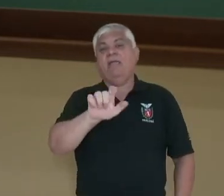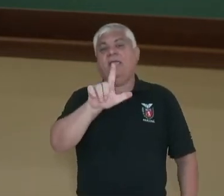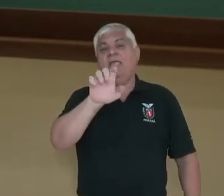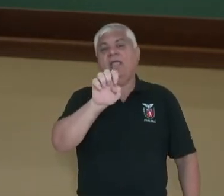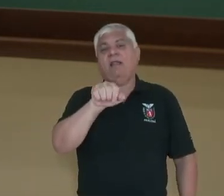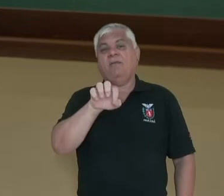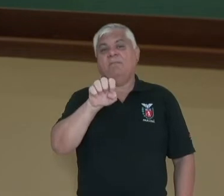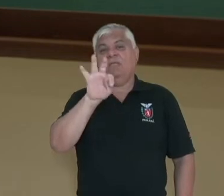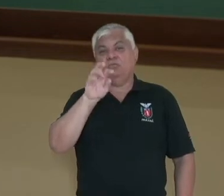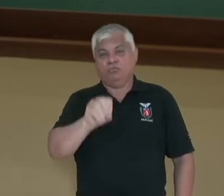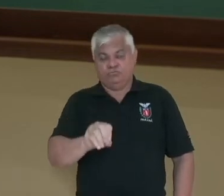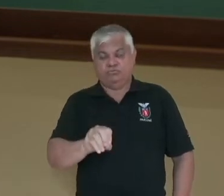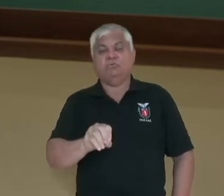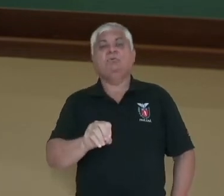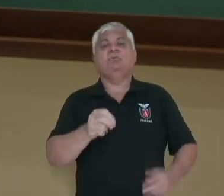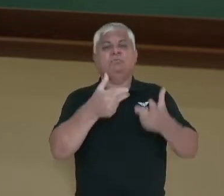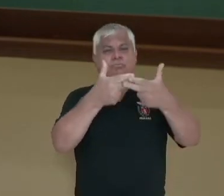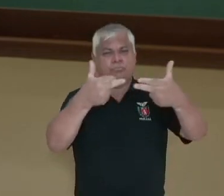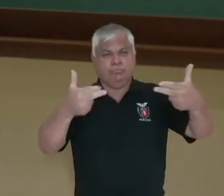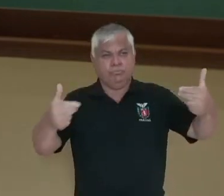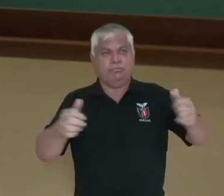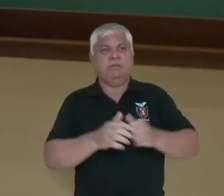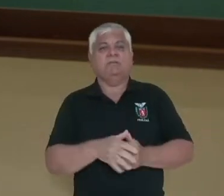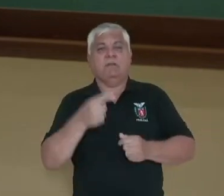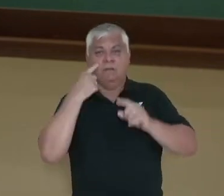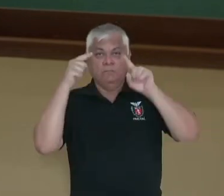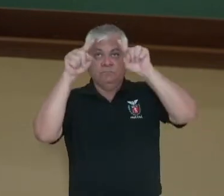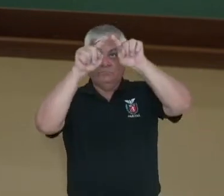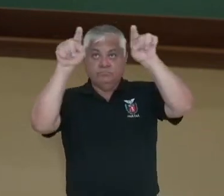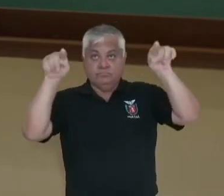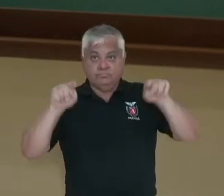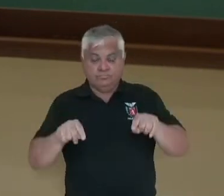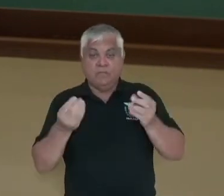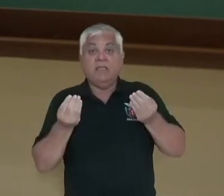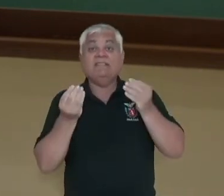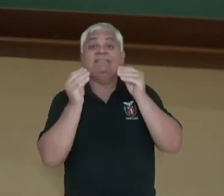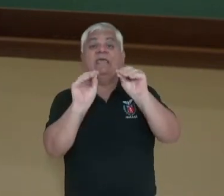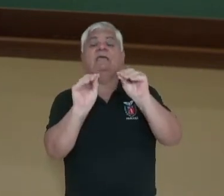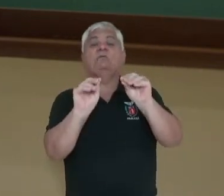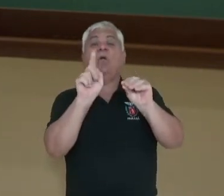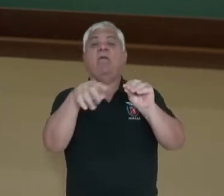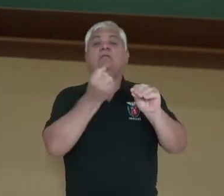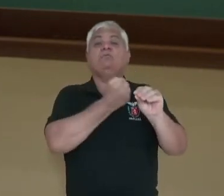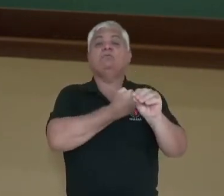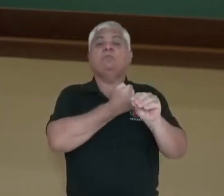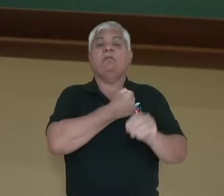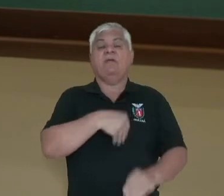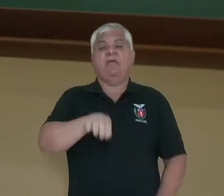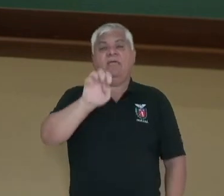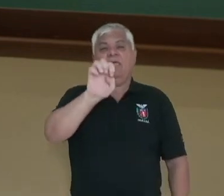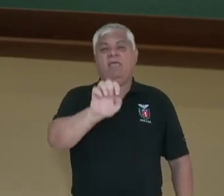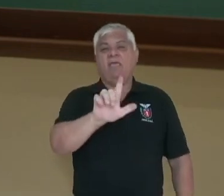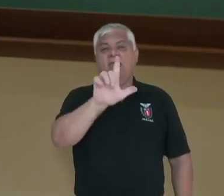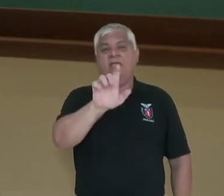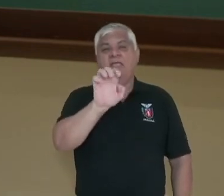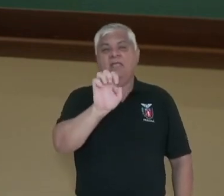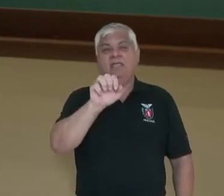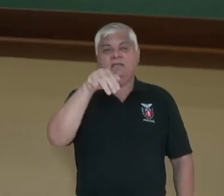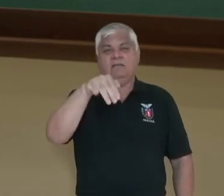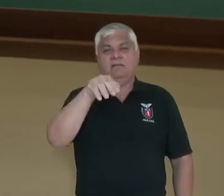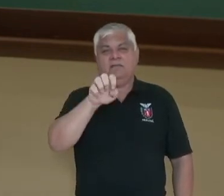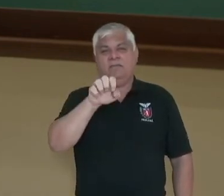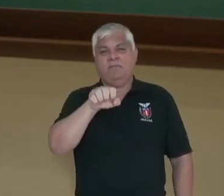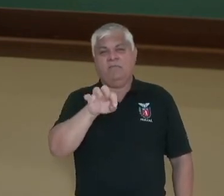Então, aqui, ó, pessoal, quem está dentro da nossa matriz, eles são chamados de elementos